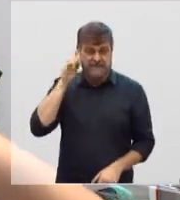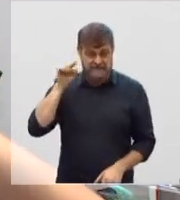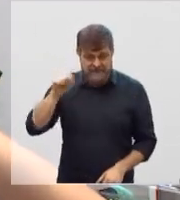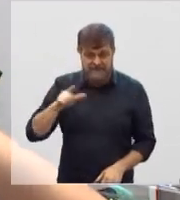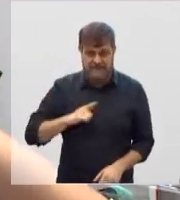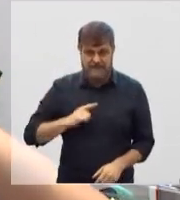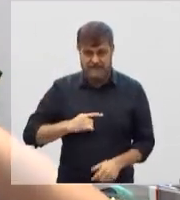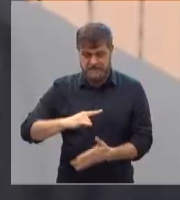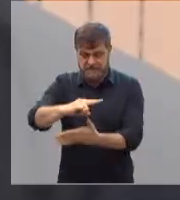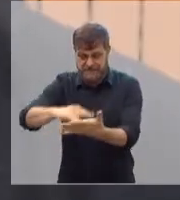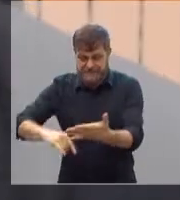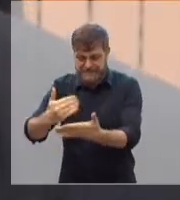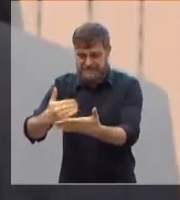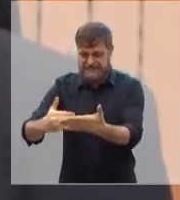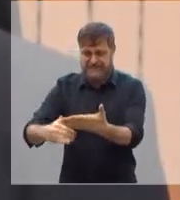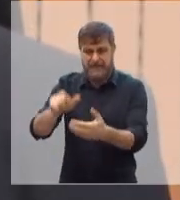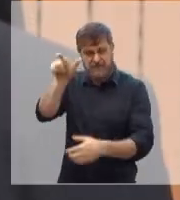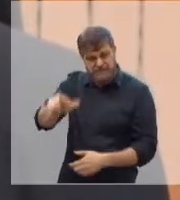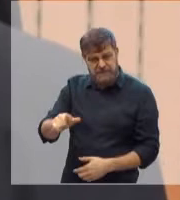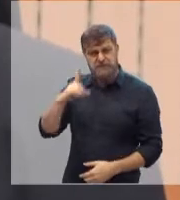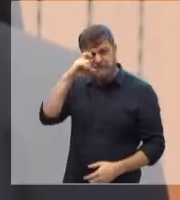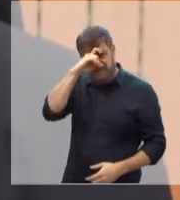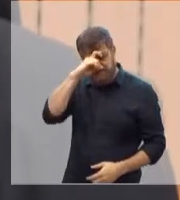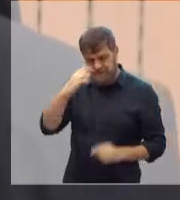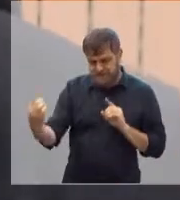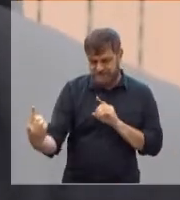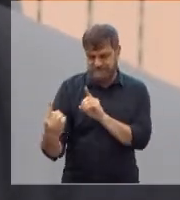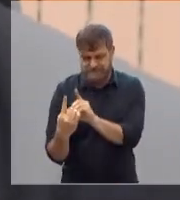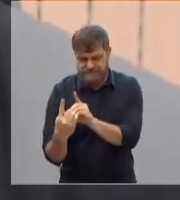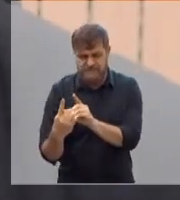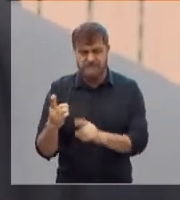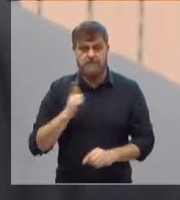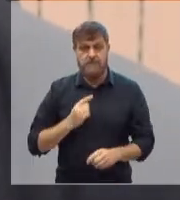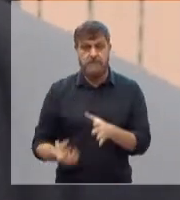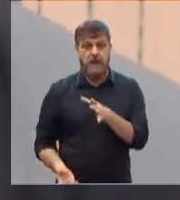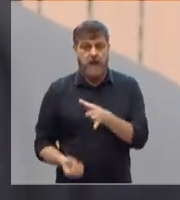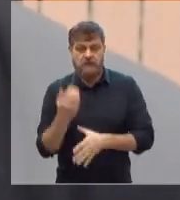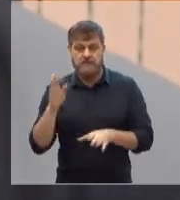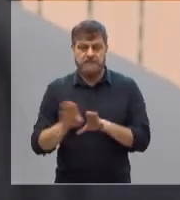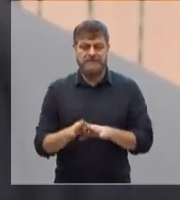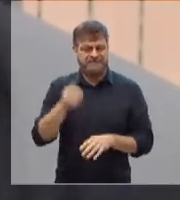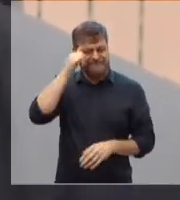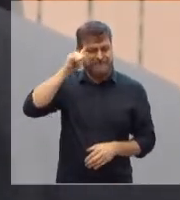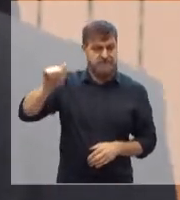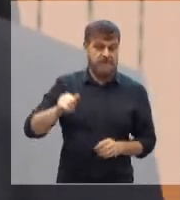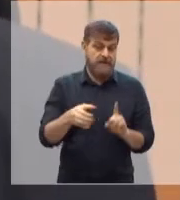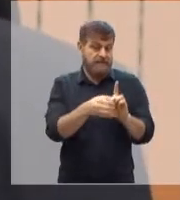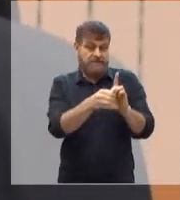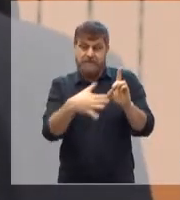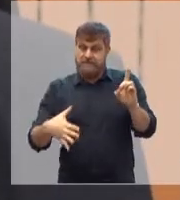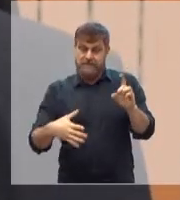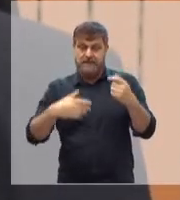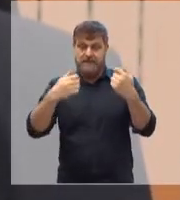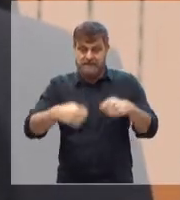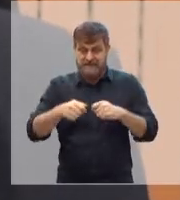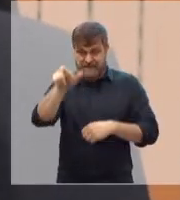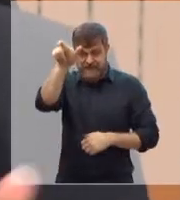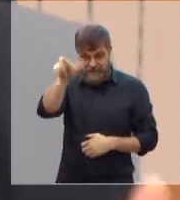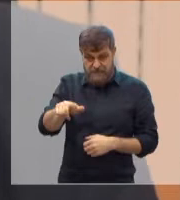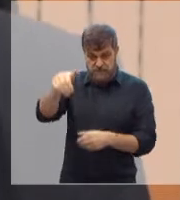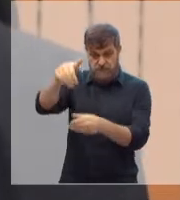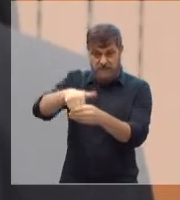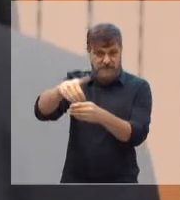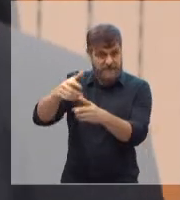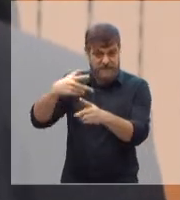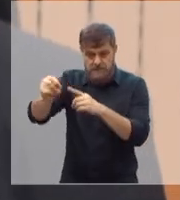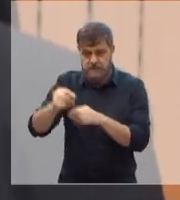elas têm uma ficha difícil de se lidar. Aqui, em outra situação, talvez você evitaria. Na democracia, se